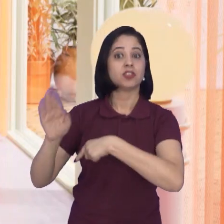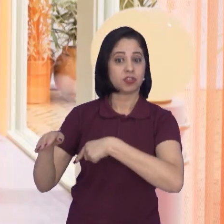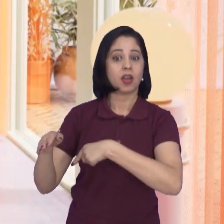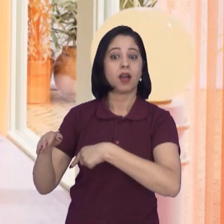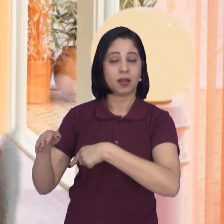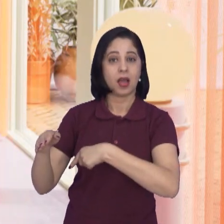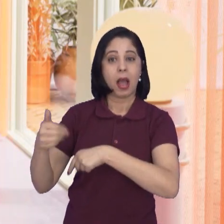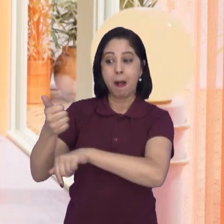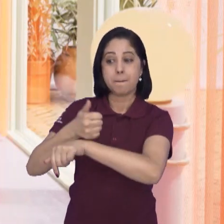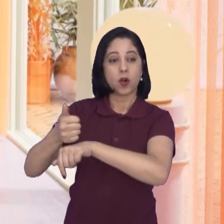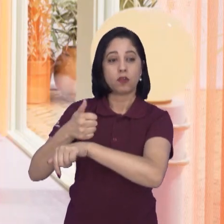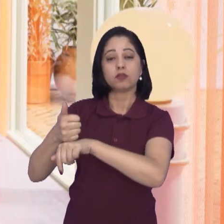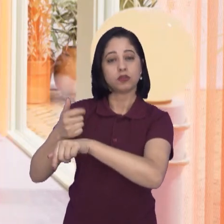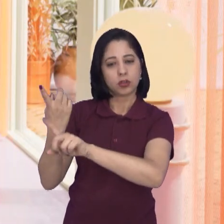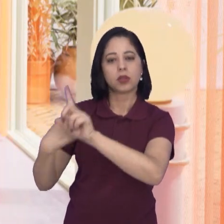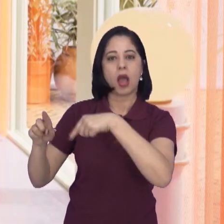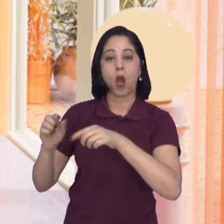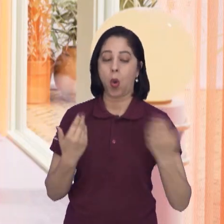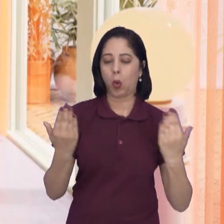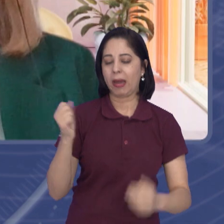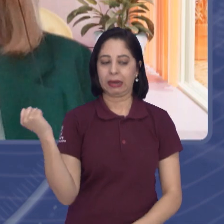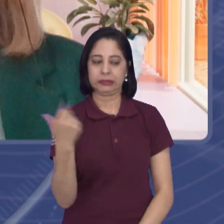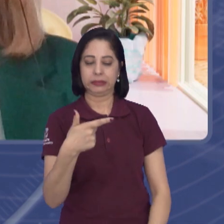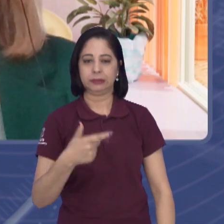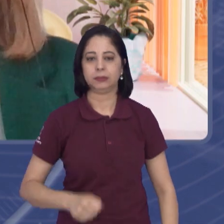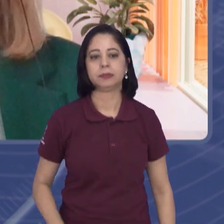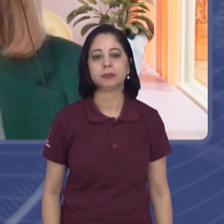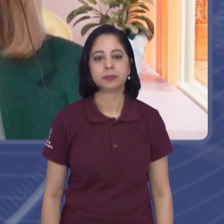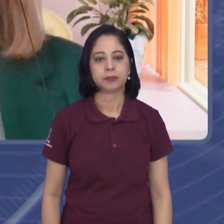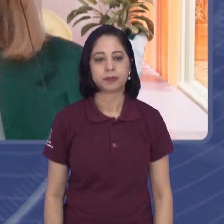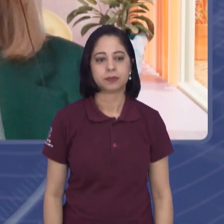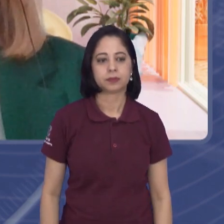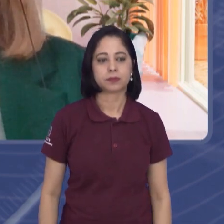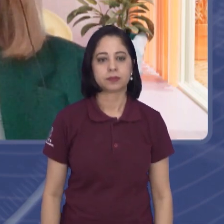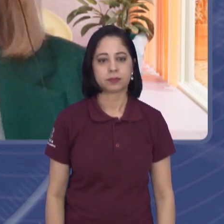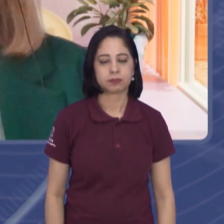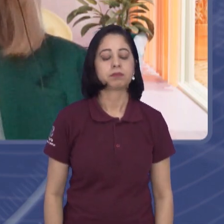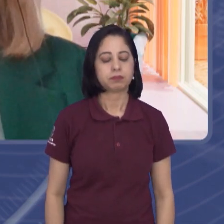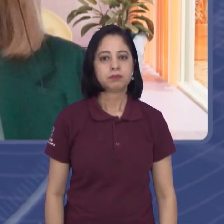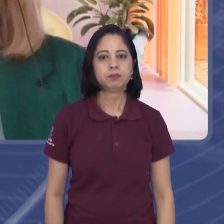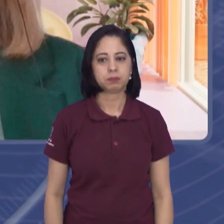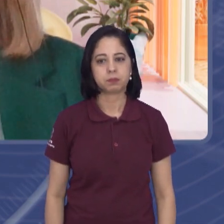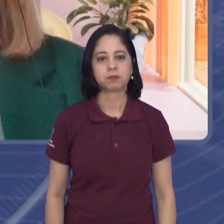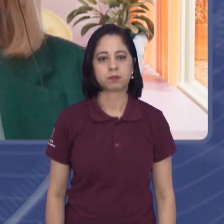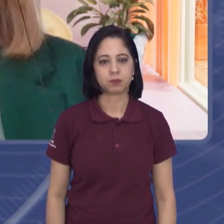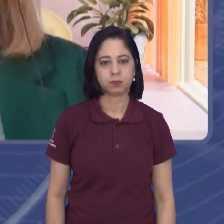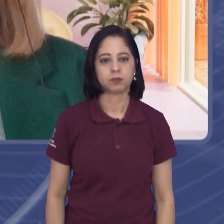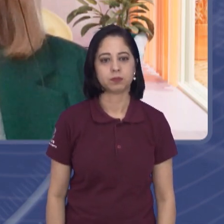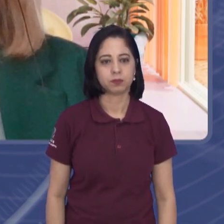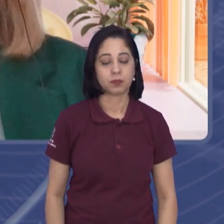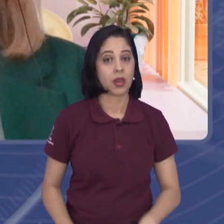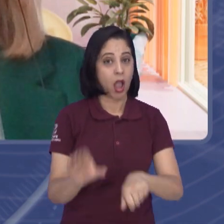desenvolvimento profissional se destaca perante aos homens. É isso. E eu mencionei, né, que é previsto, inclusive,